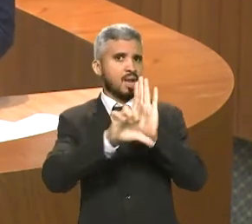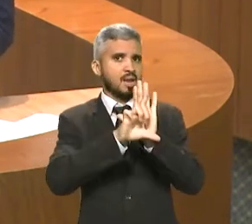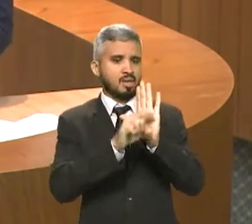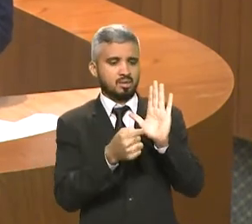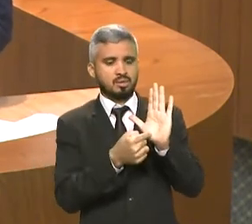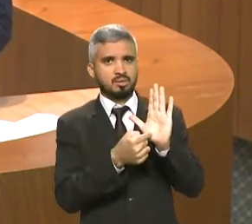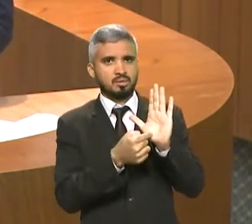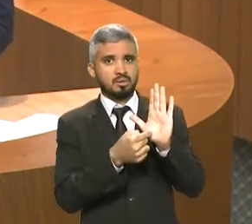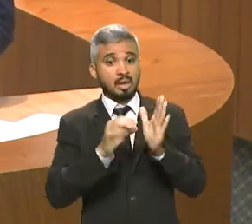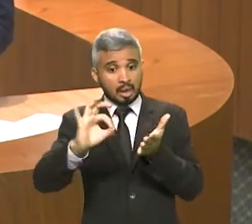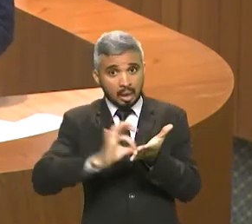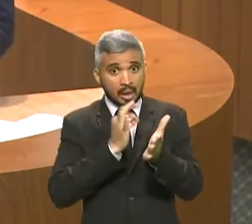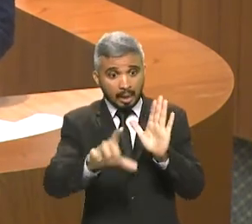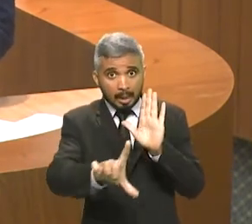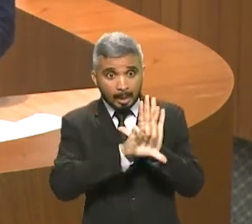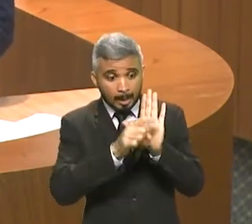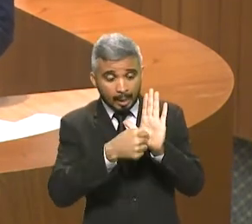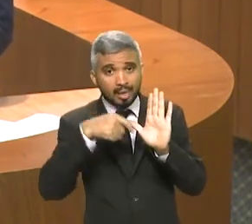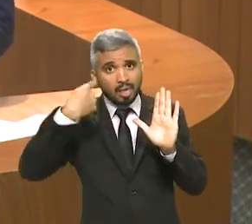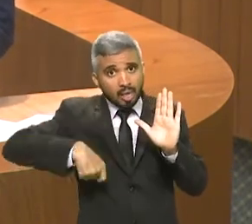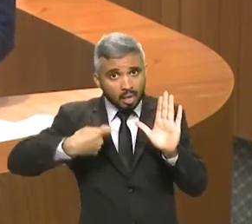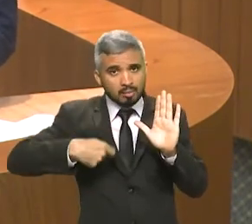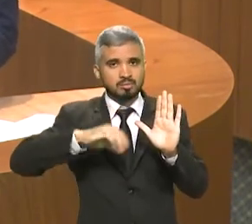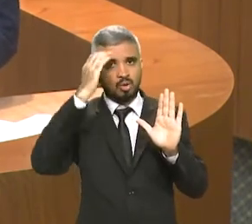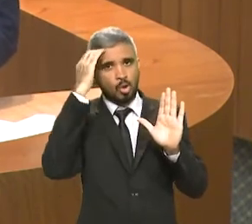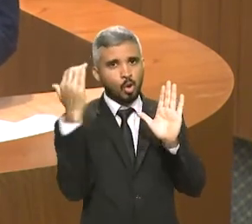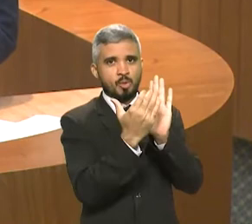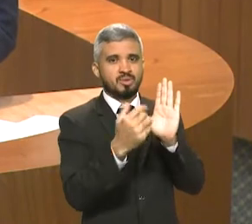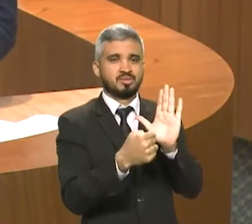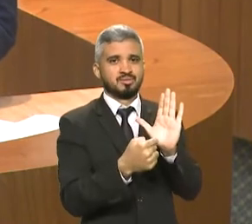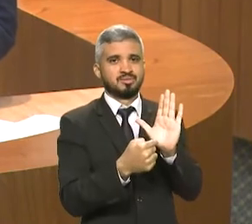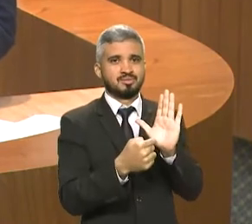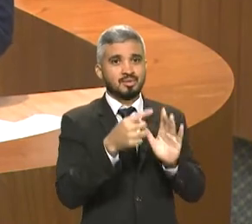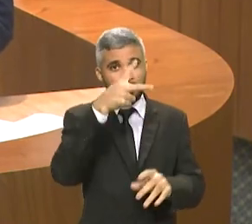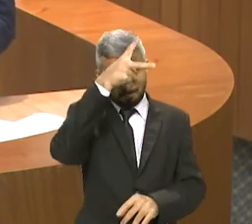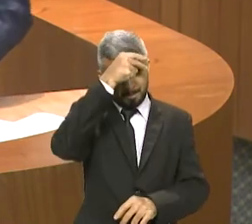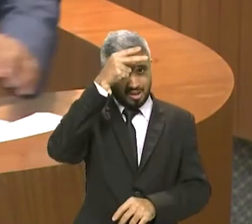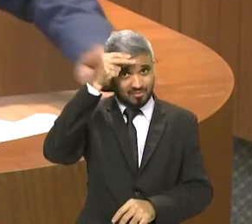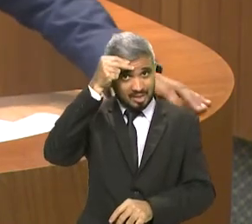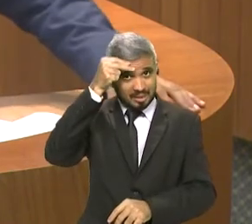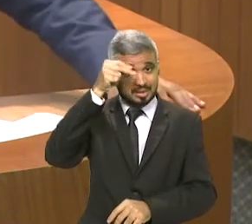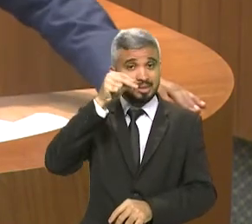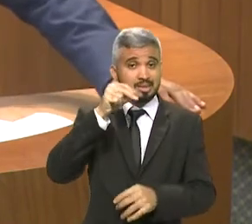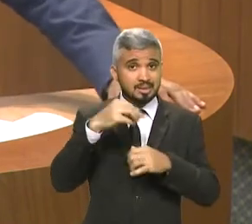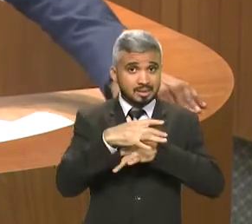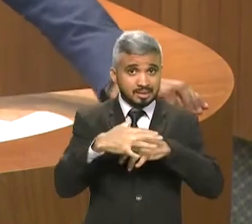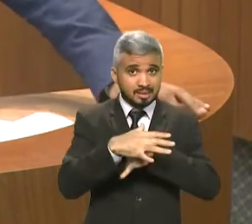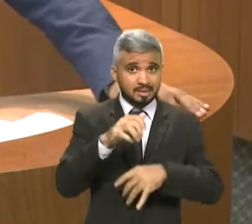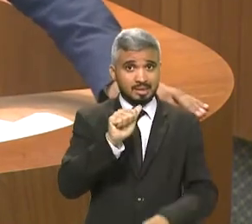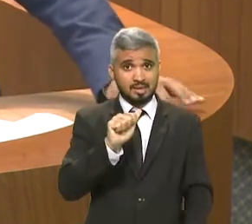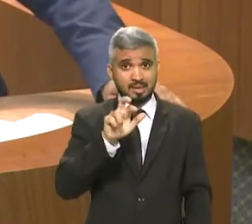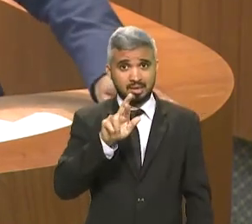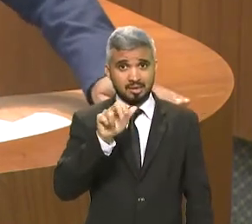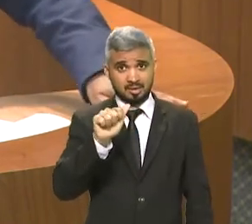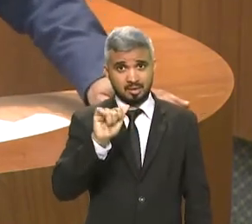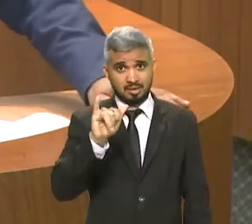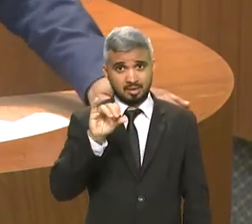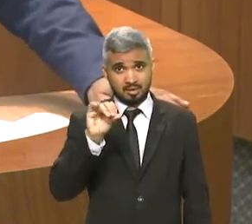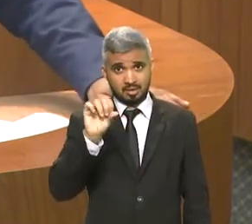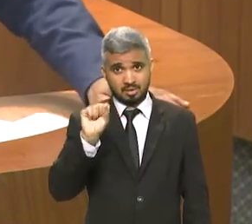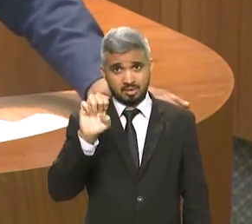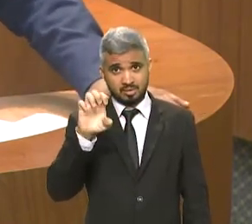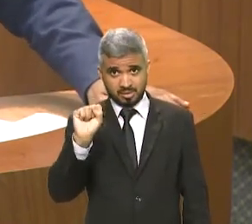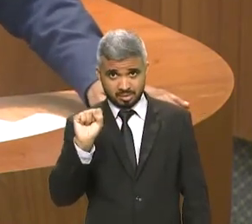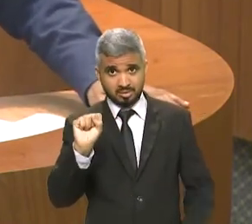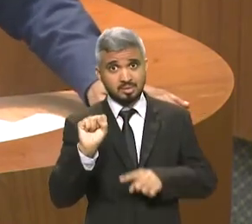cumprida. Prefeita da cidade de Araiós. Lei é para ser cumprida. E segundo, estou aguardando